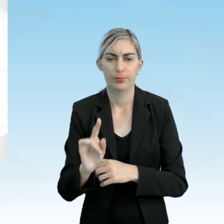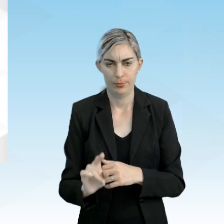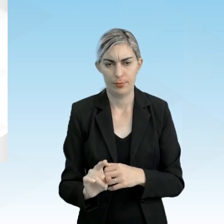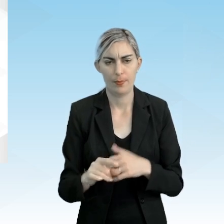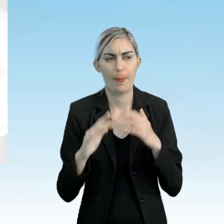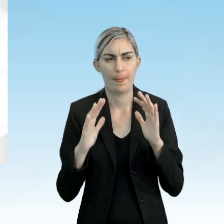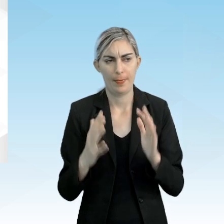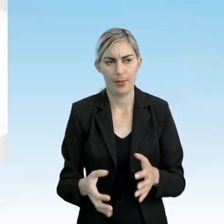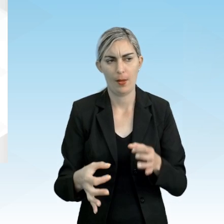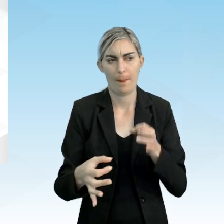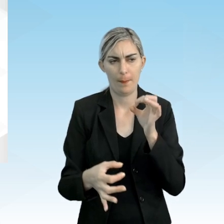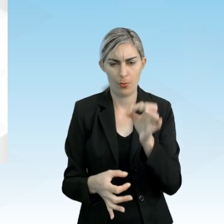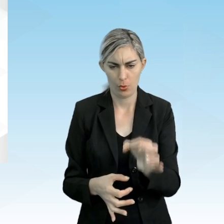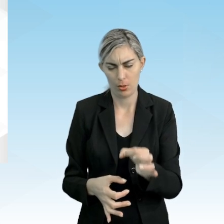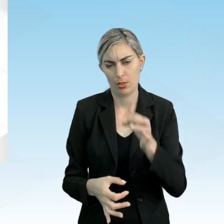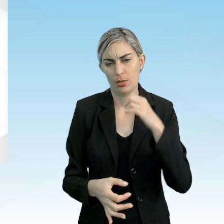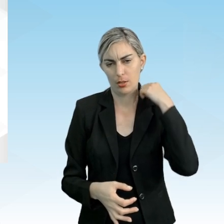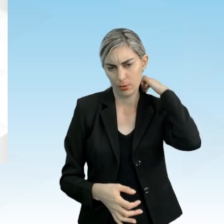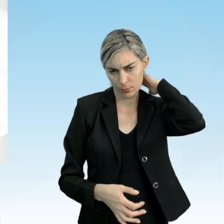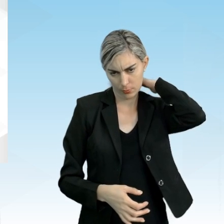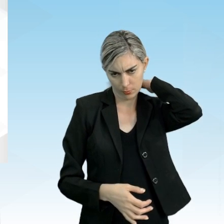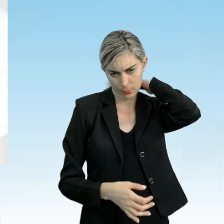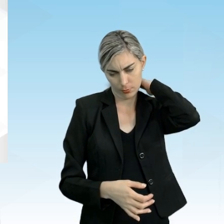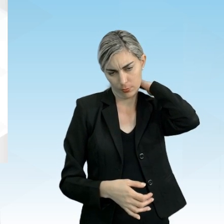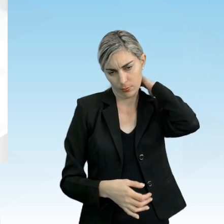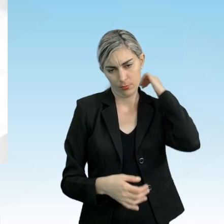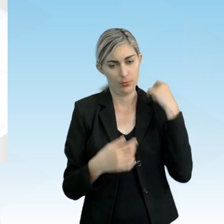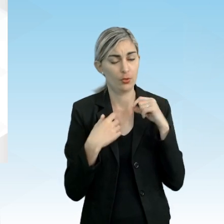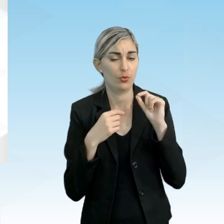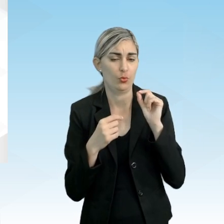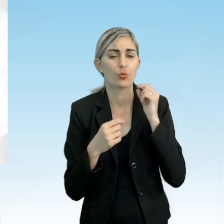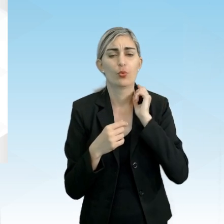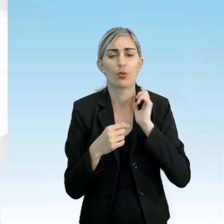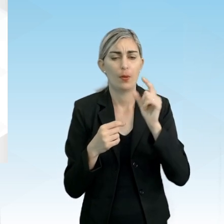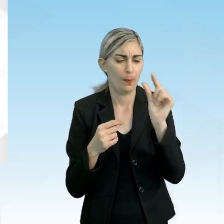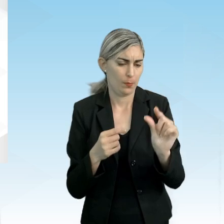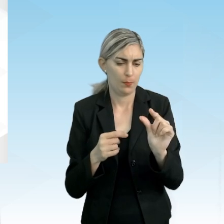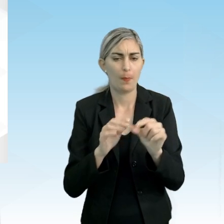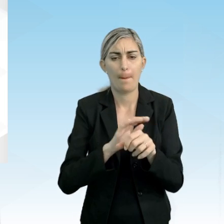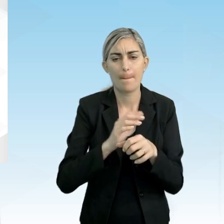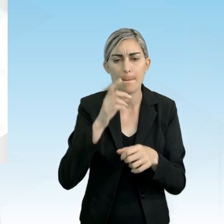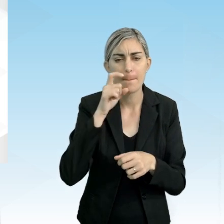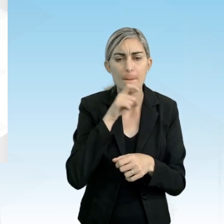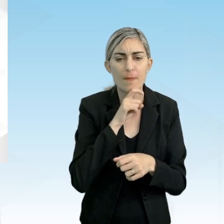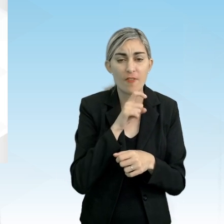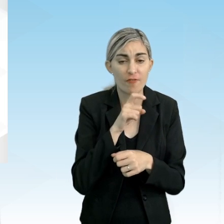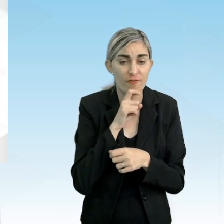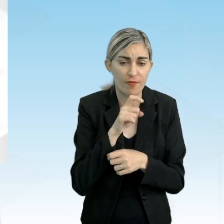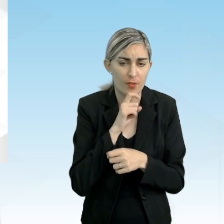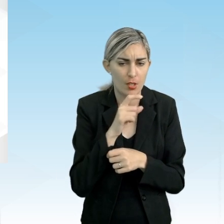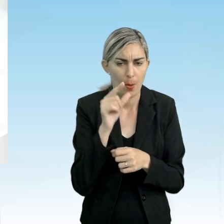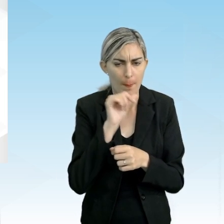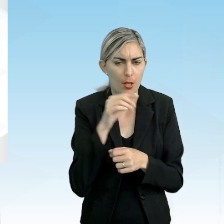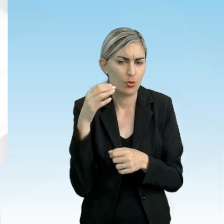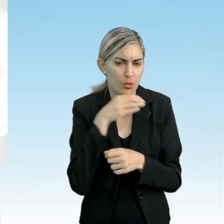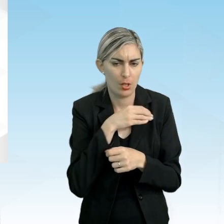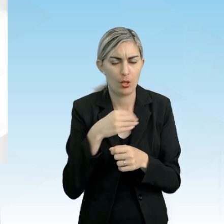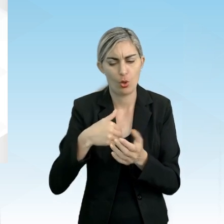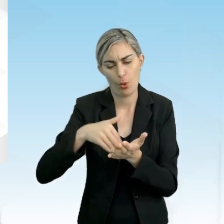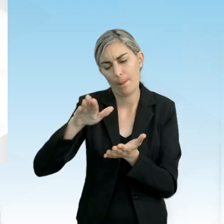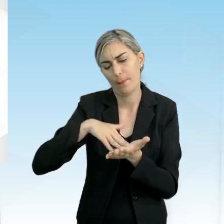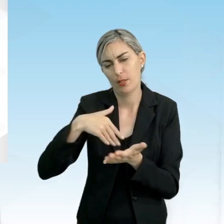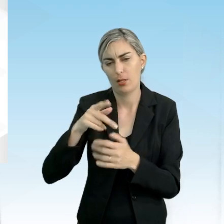já a moeda quando a gente tá polindo ela vai ficar o quê menos quente do que uma moeda que está